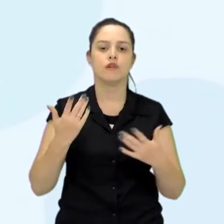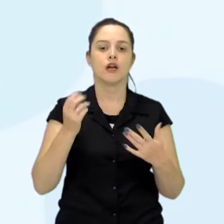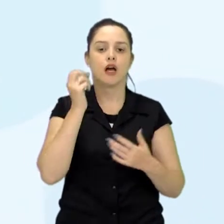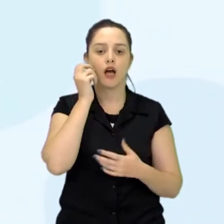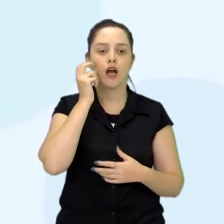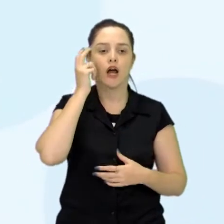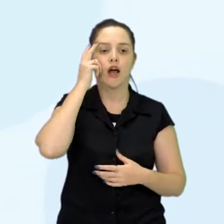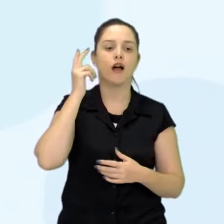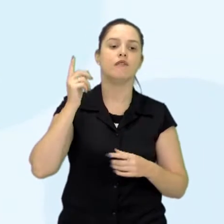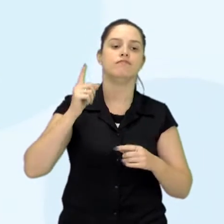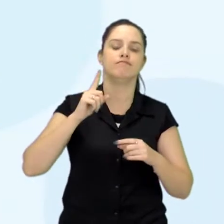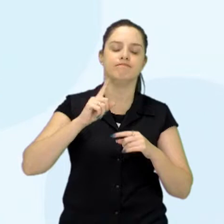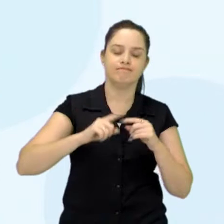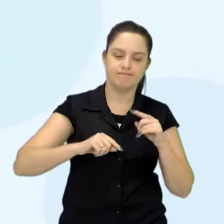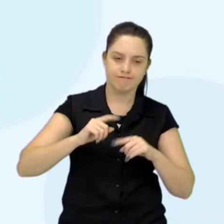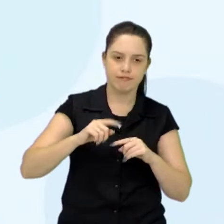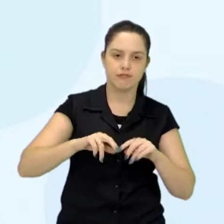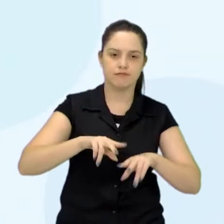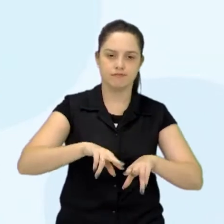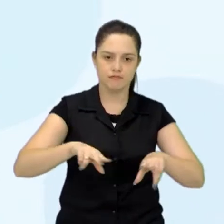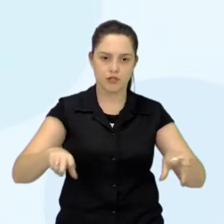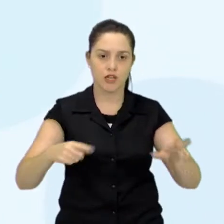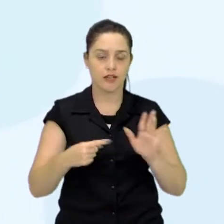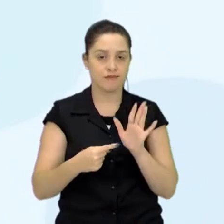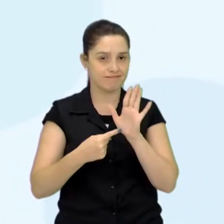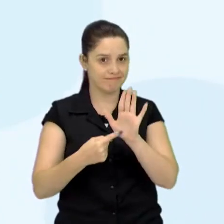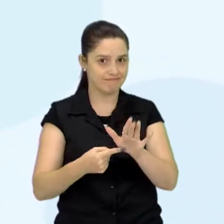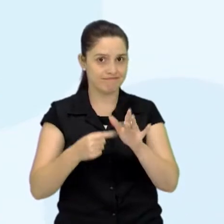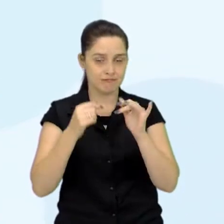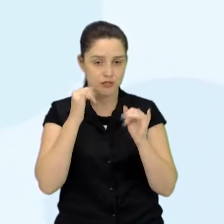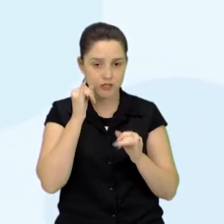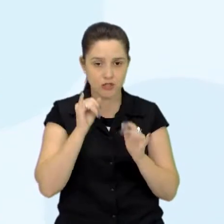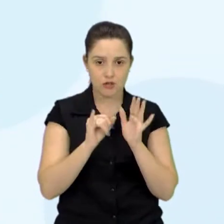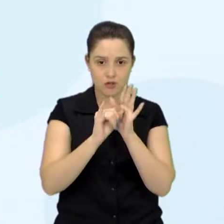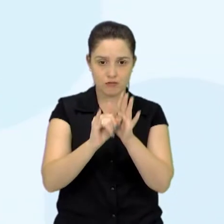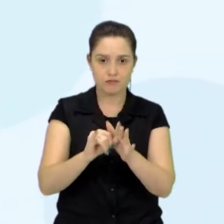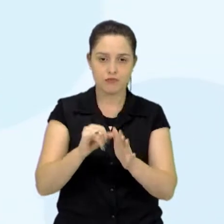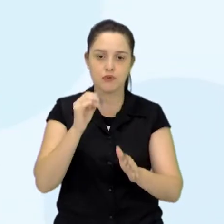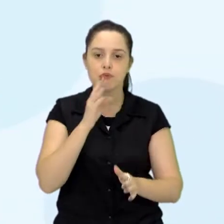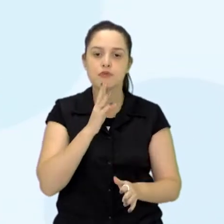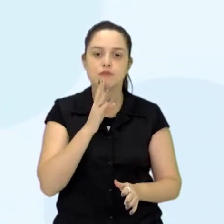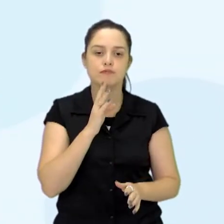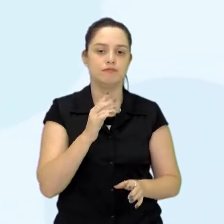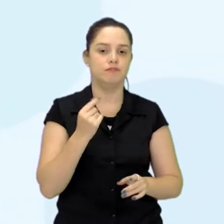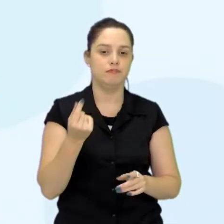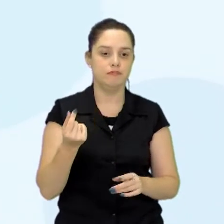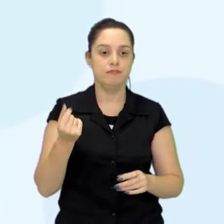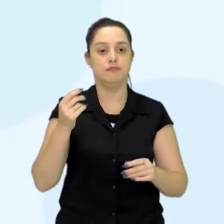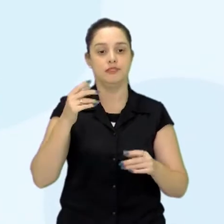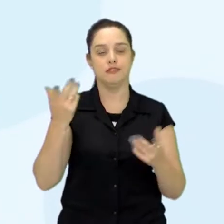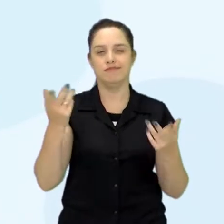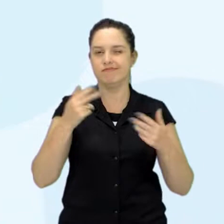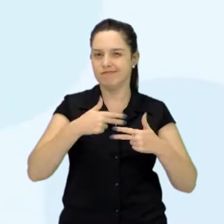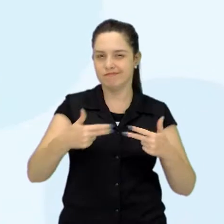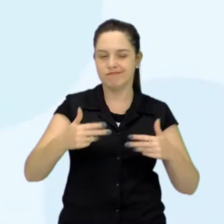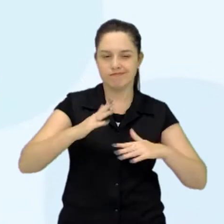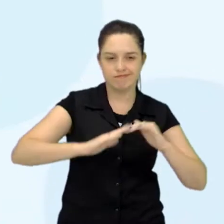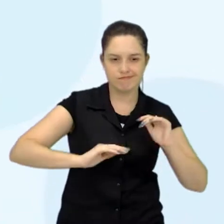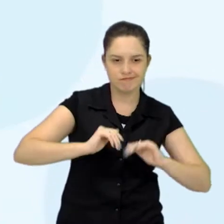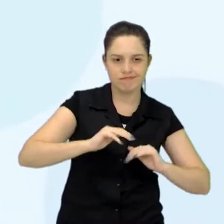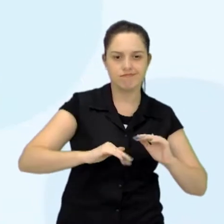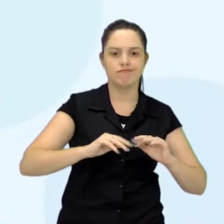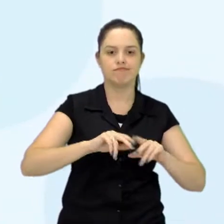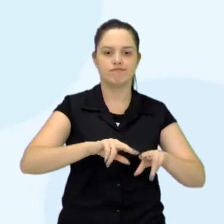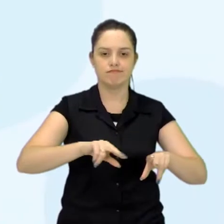e imaterial de modo a identificar conhecimentos, valores, crenças e práticas que caracterizam a identidade e a